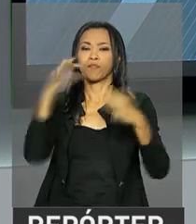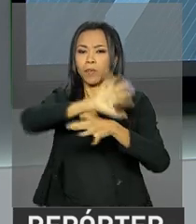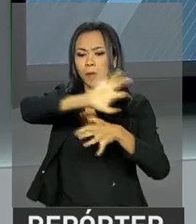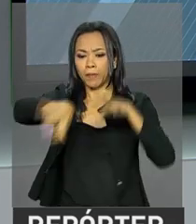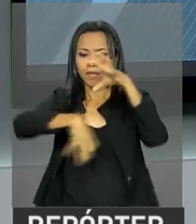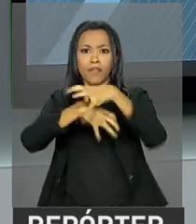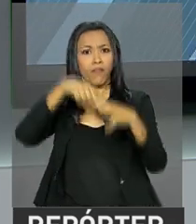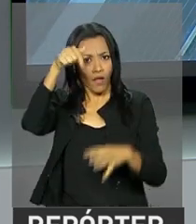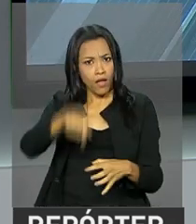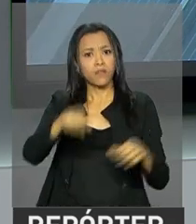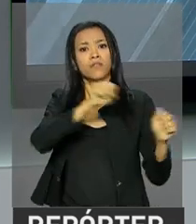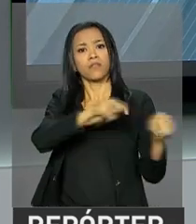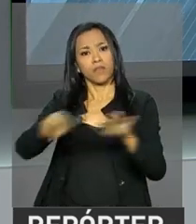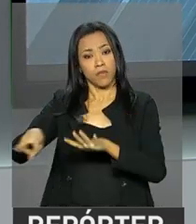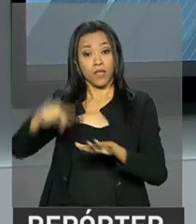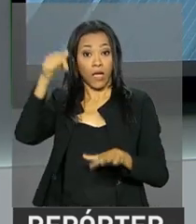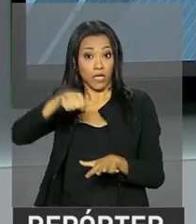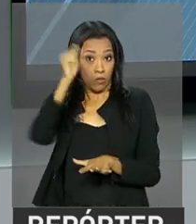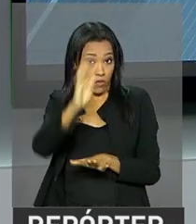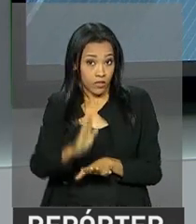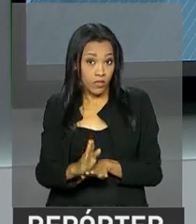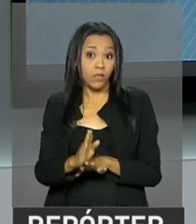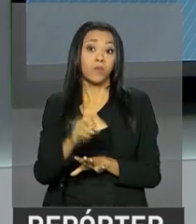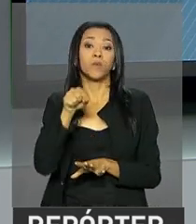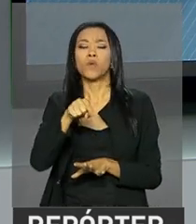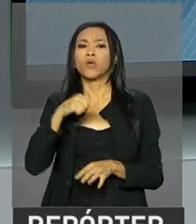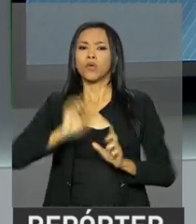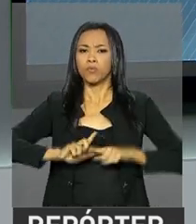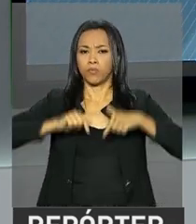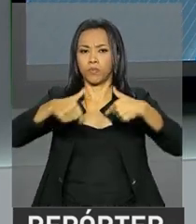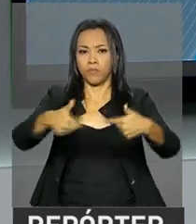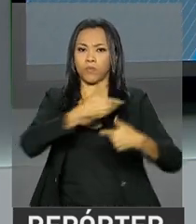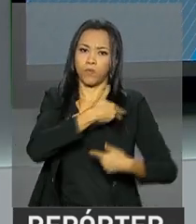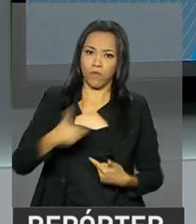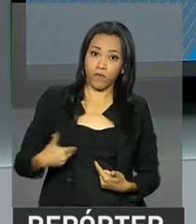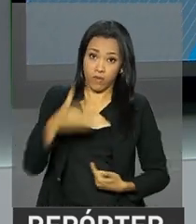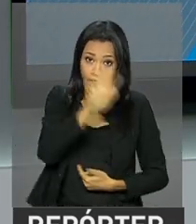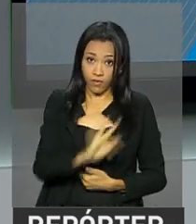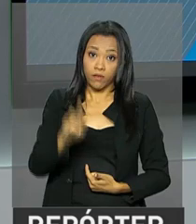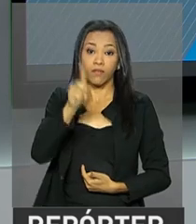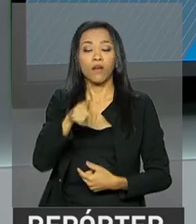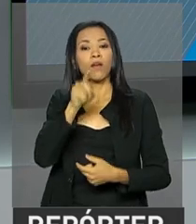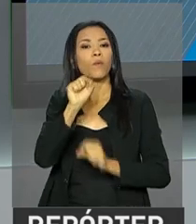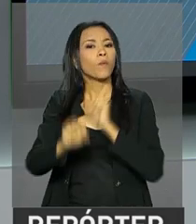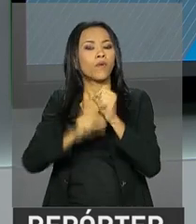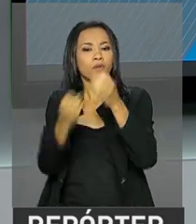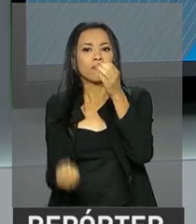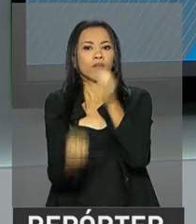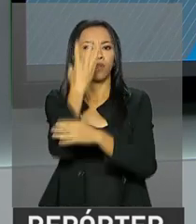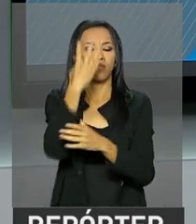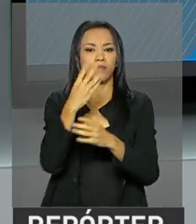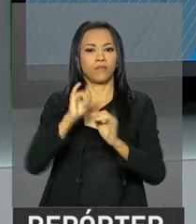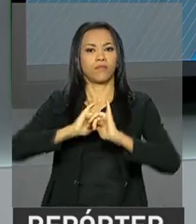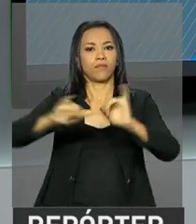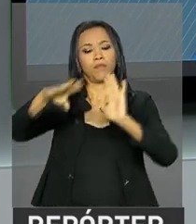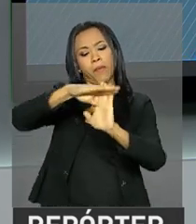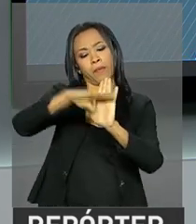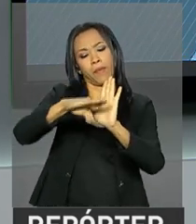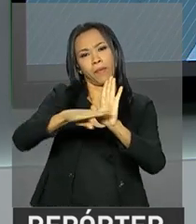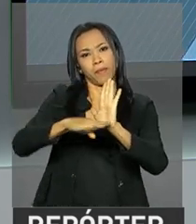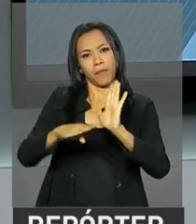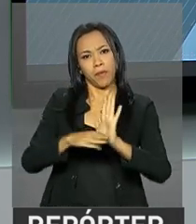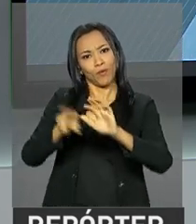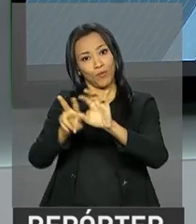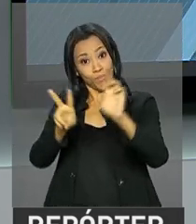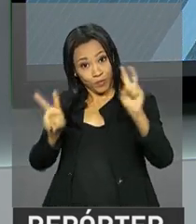semana aqui no Brasil. Uma das ações do governo federal foi o lançamento do programa Plantadores